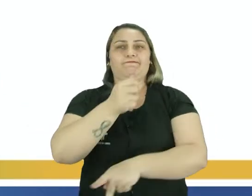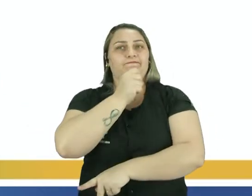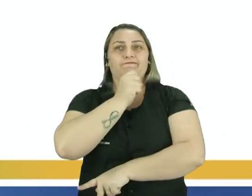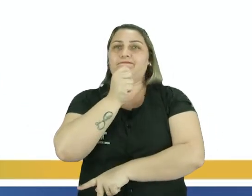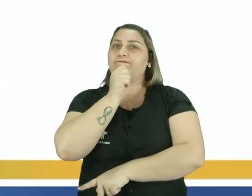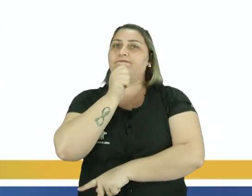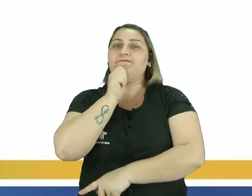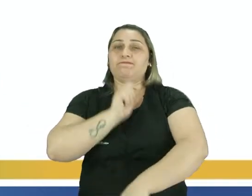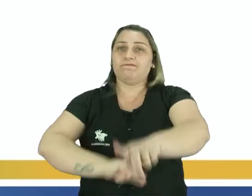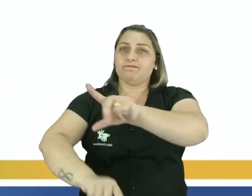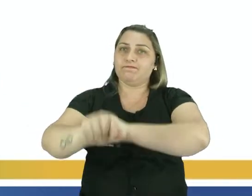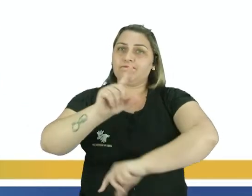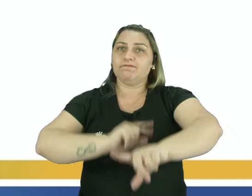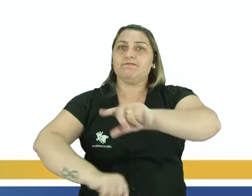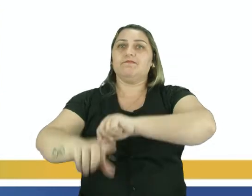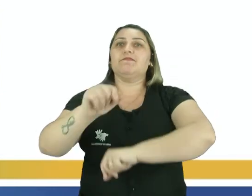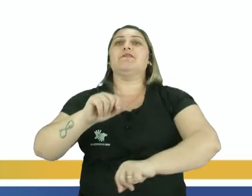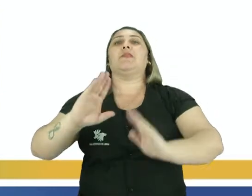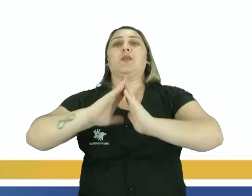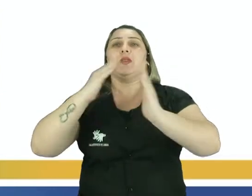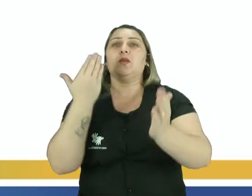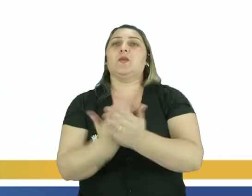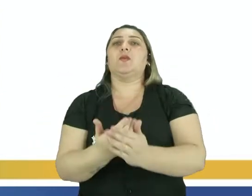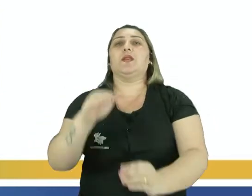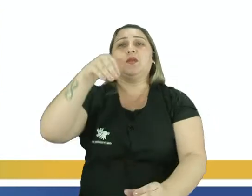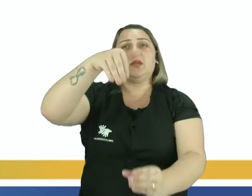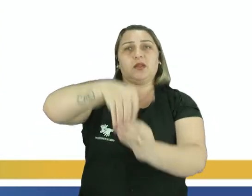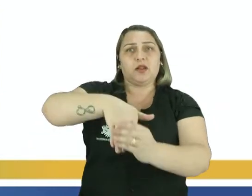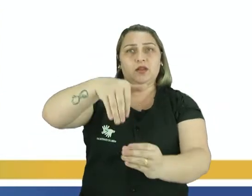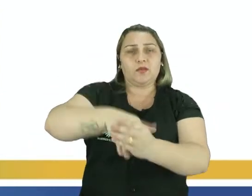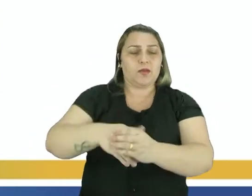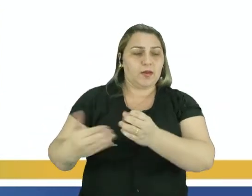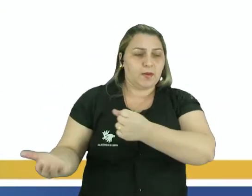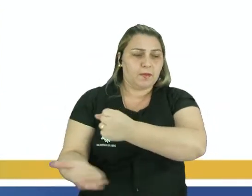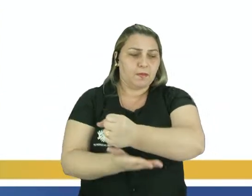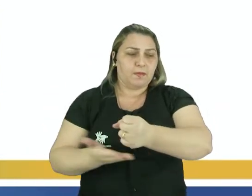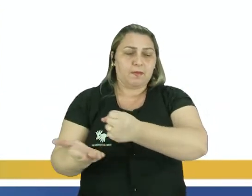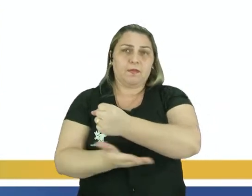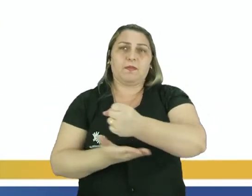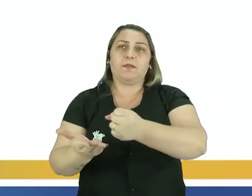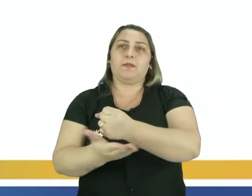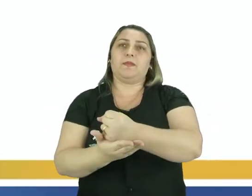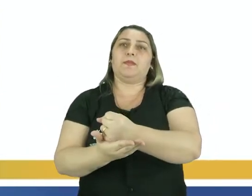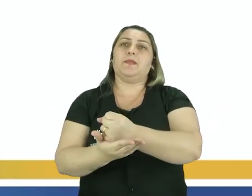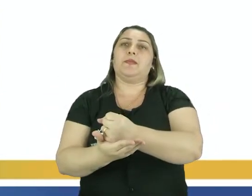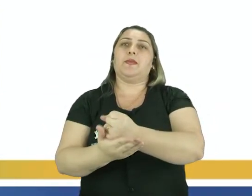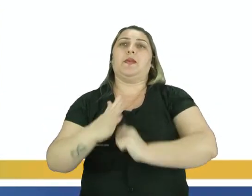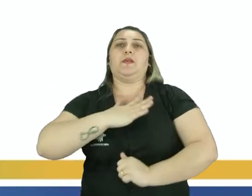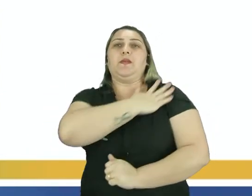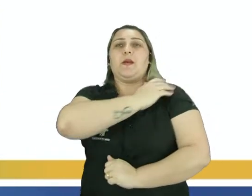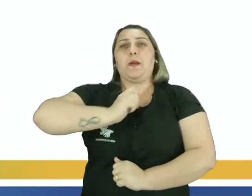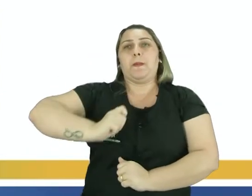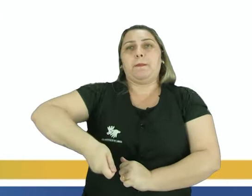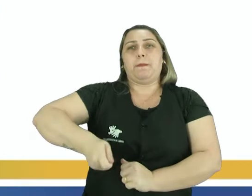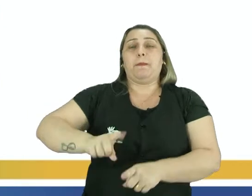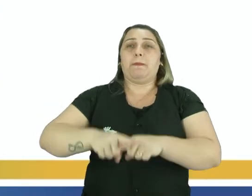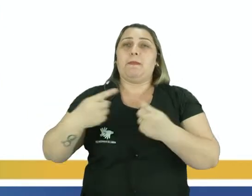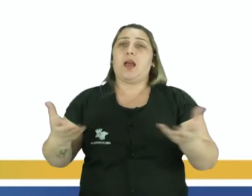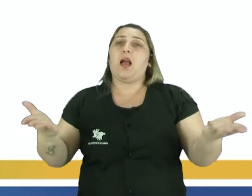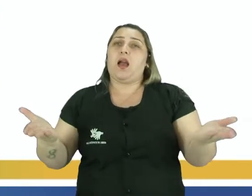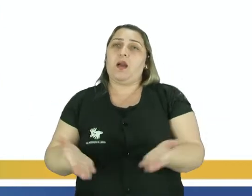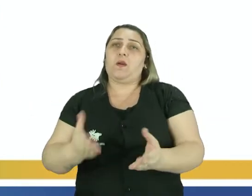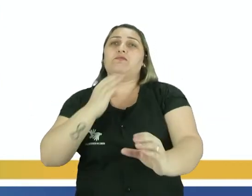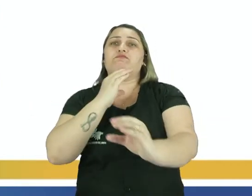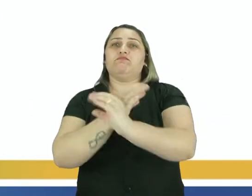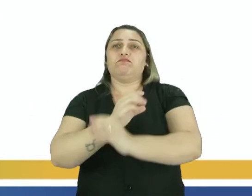certo? Ele vai ser escolhido por meio de um colégio eleitoral, que era basicamente o que funcionava durante o regime, mas que agora foi escolhido um civil,